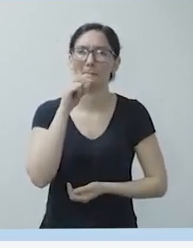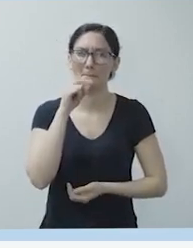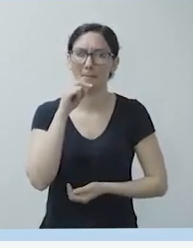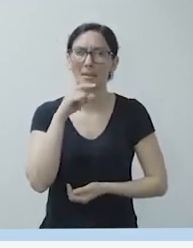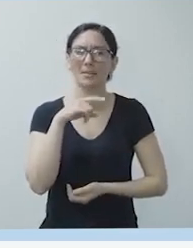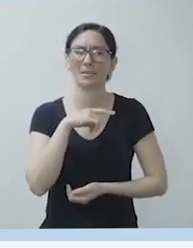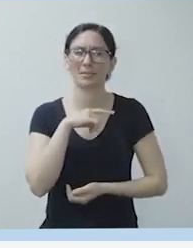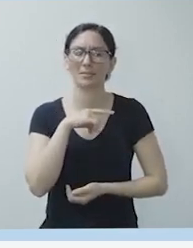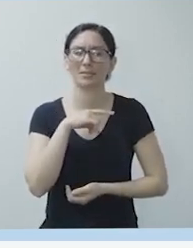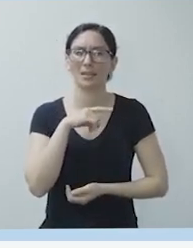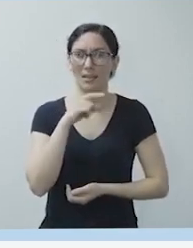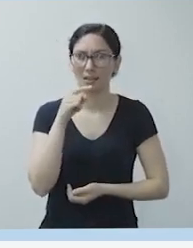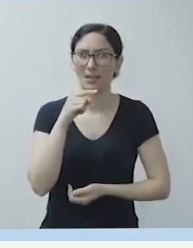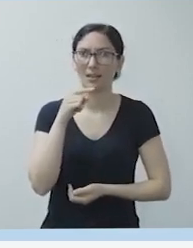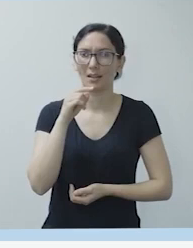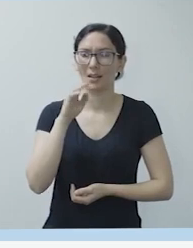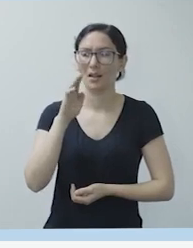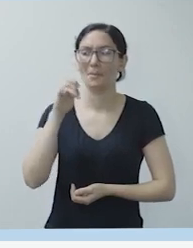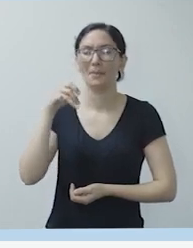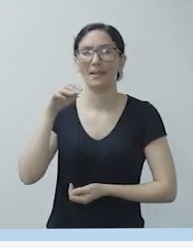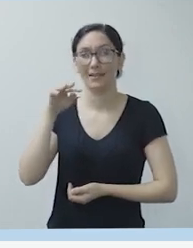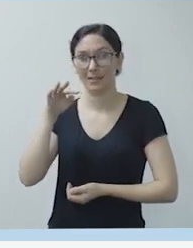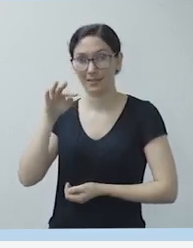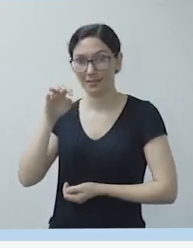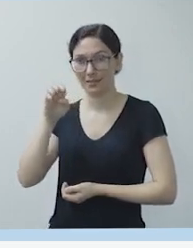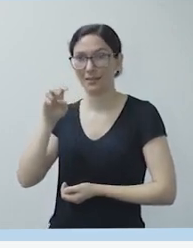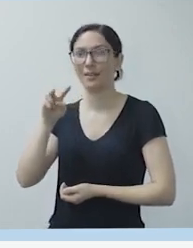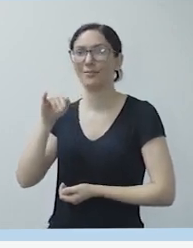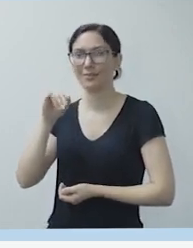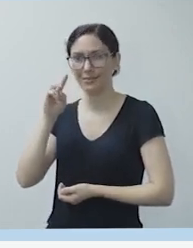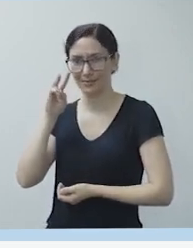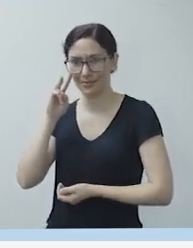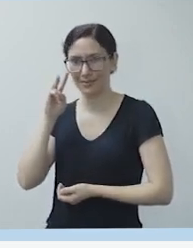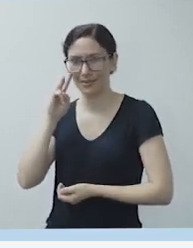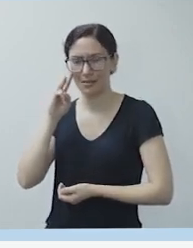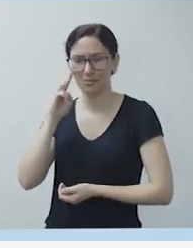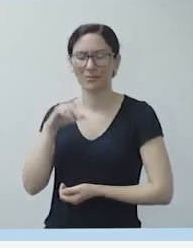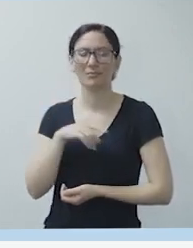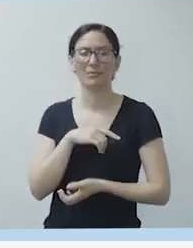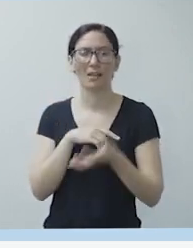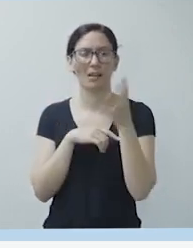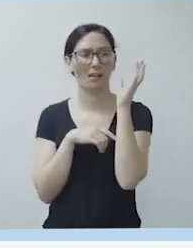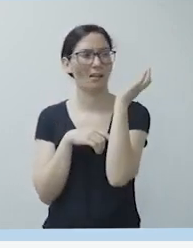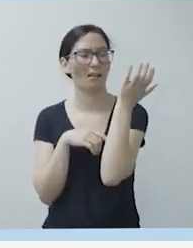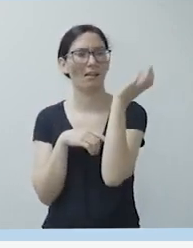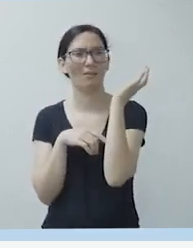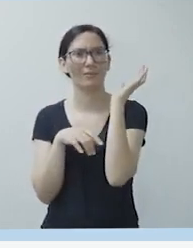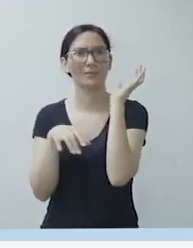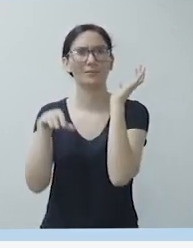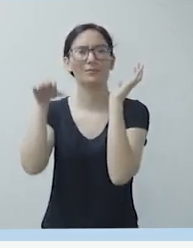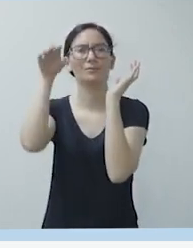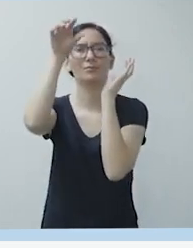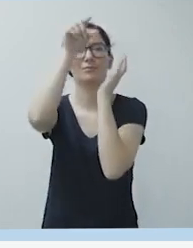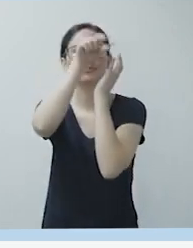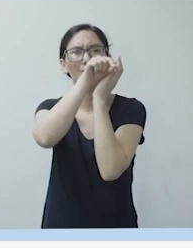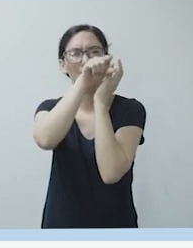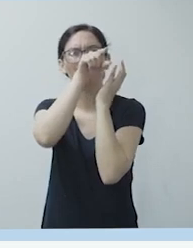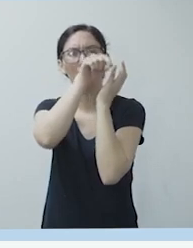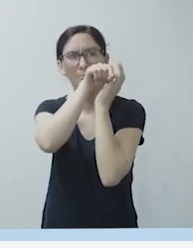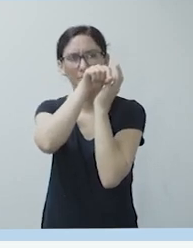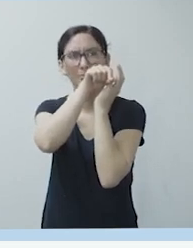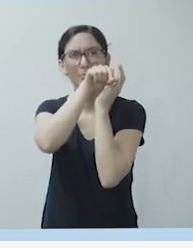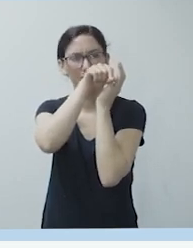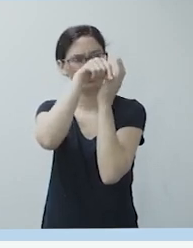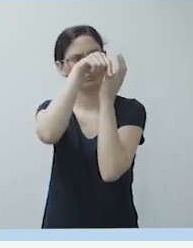passarinho, o Bem-te-vi, que está aonde? Será que o Bem-te-vi está em cima da árvore, lá na copa